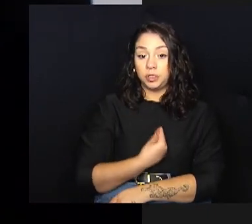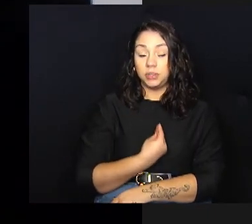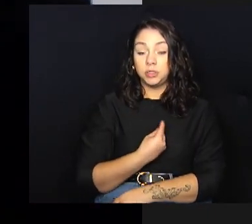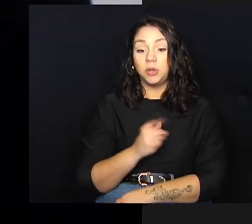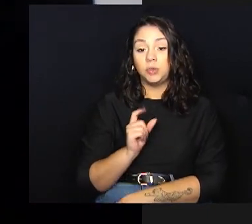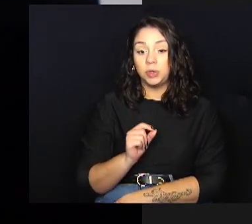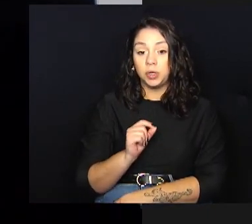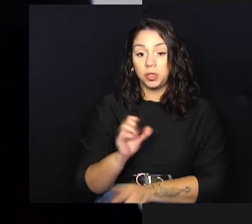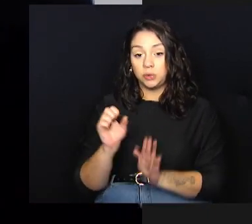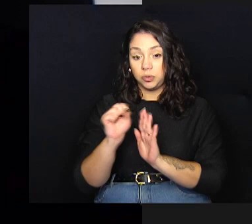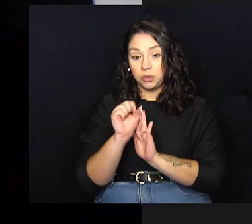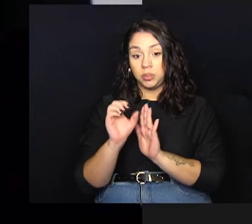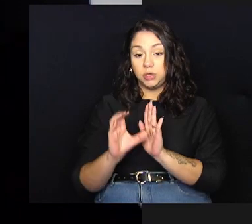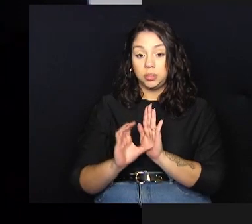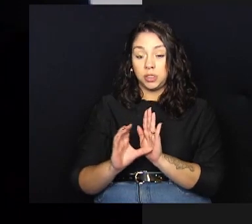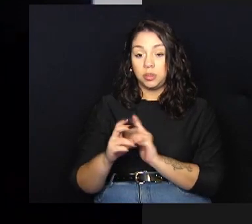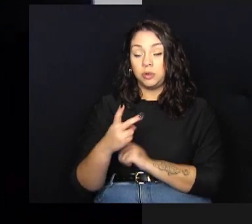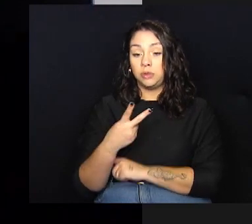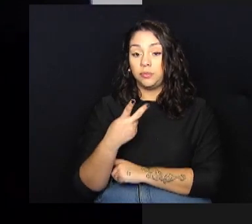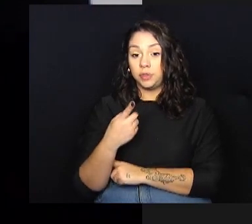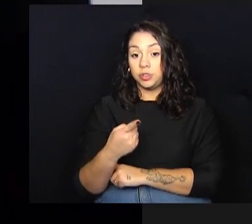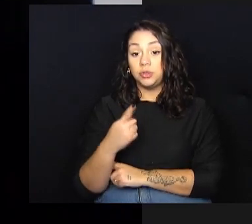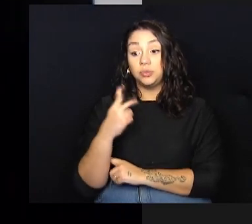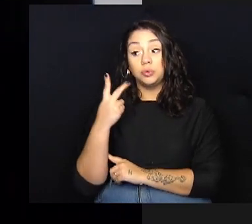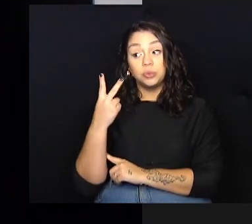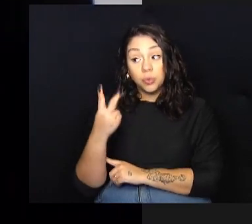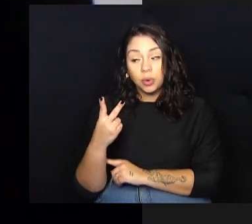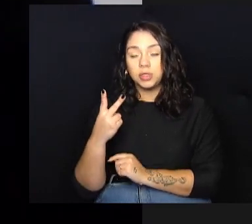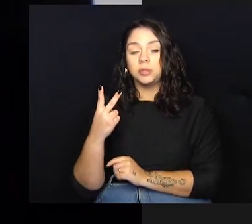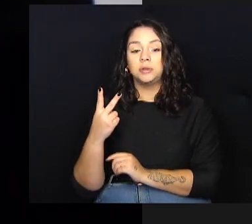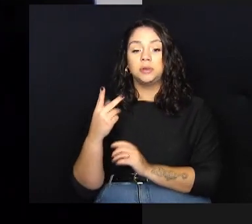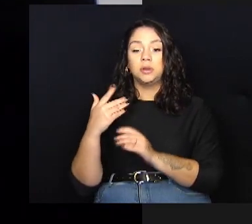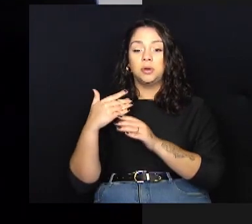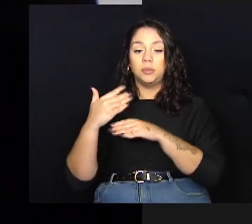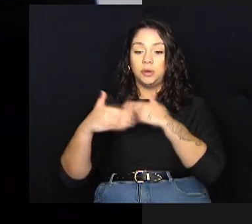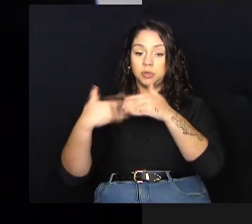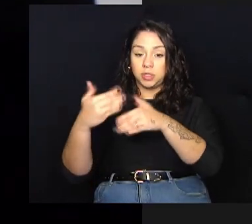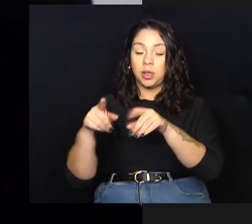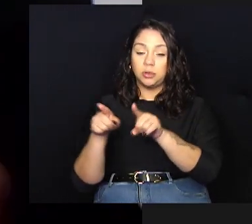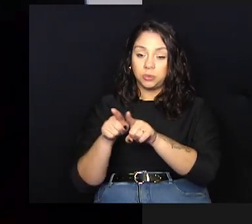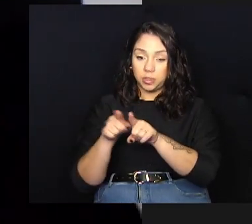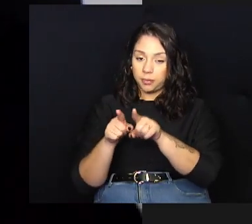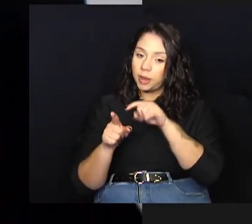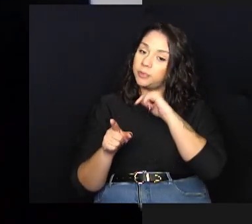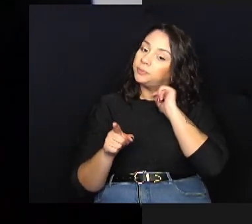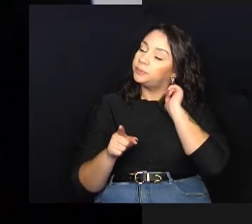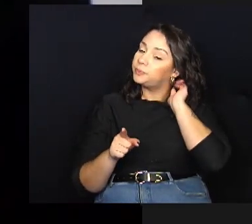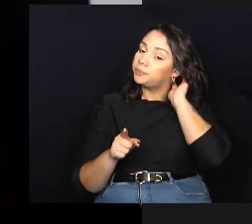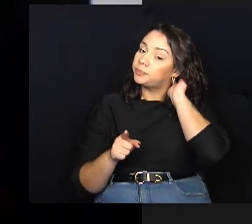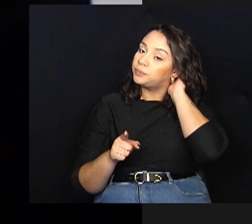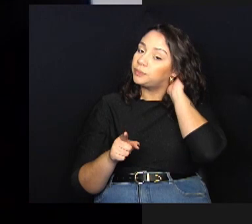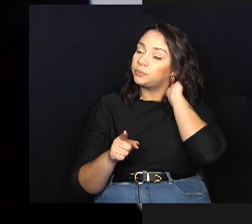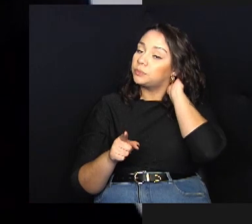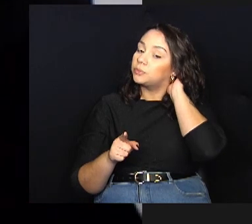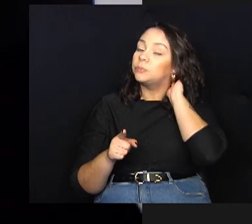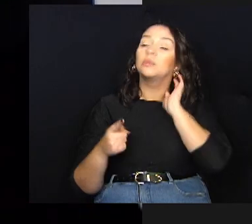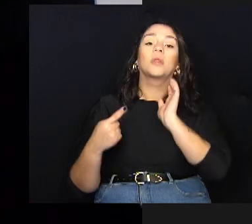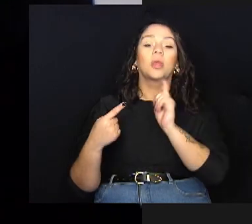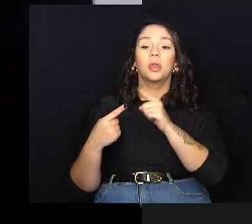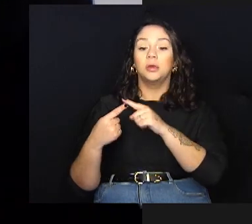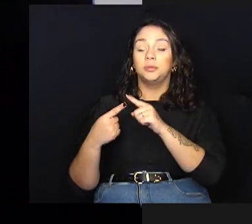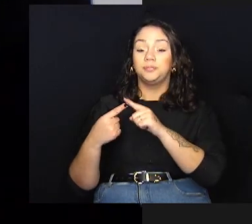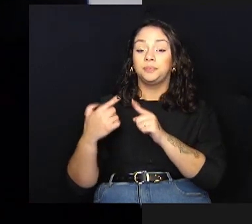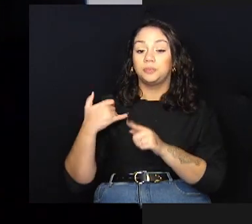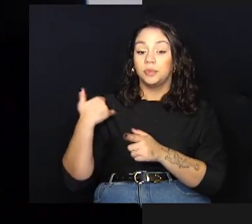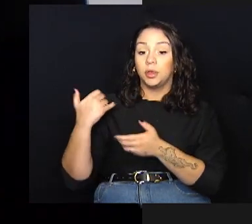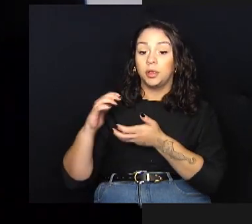no século 21 dois outros grandes processos demográficos o envelhecimento da população conforme